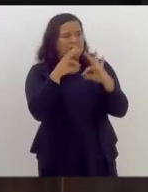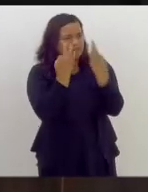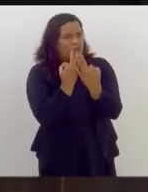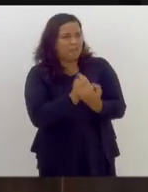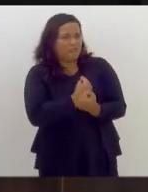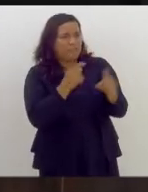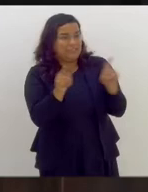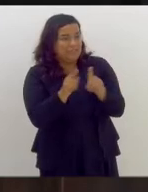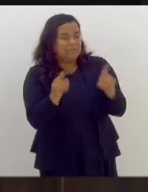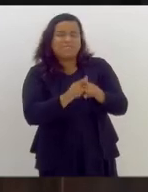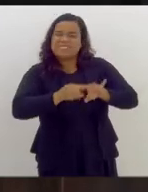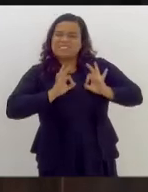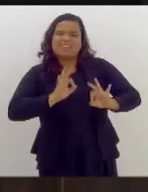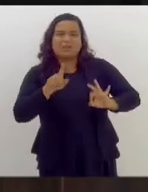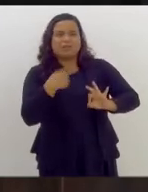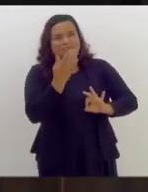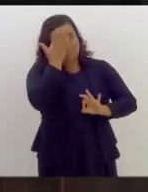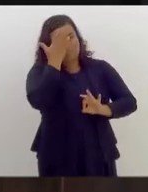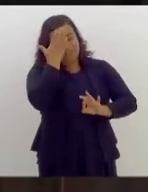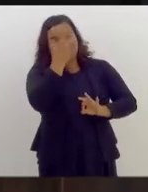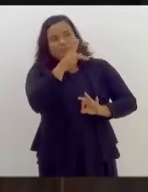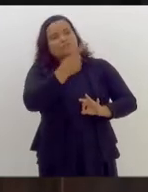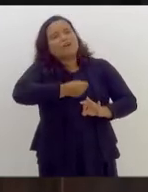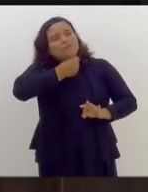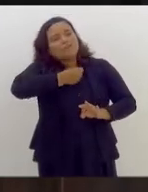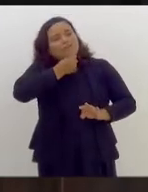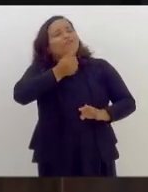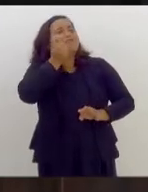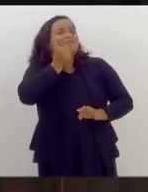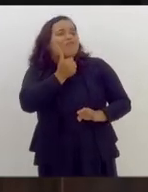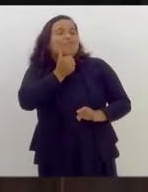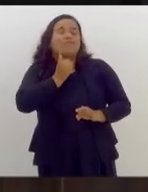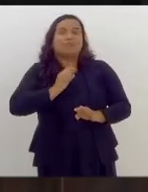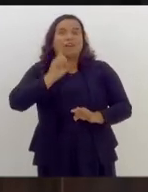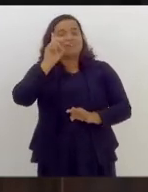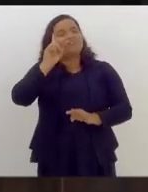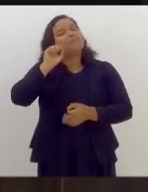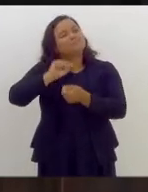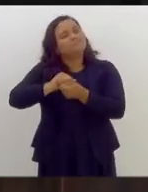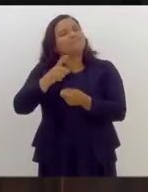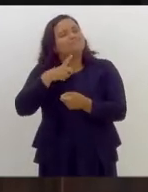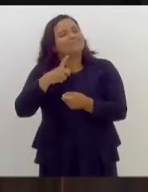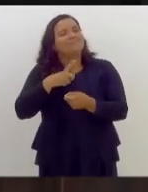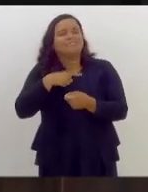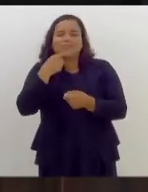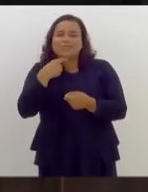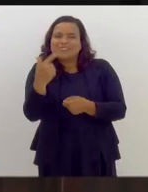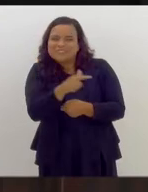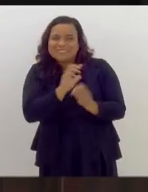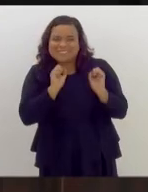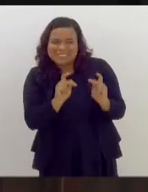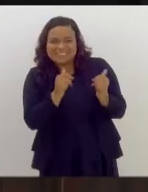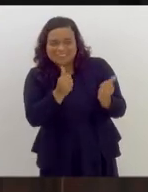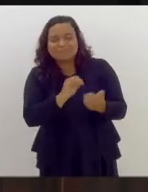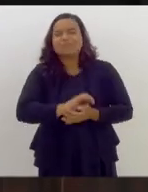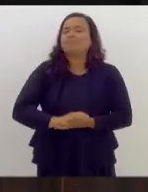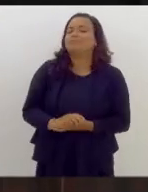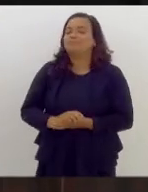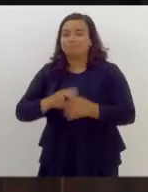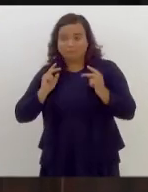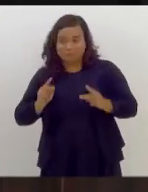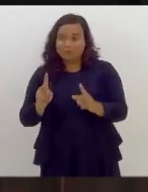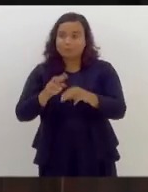com certeza, sabemos que a sua querida vozinha está ao lado de Deus, não tenha dúvida disso. Dando